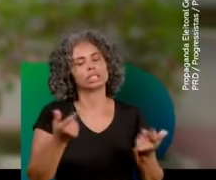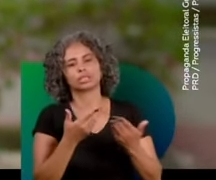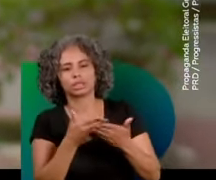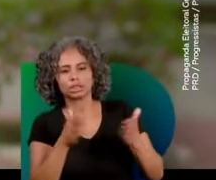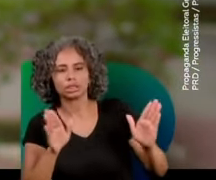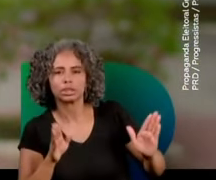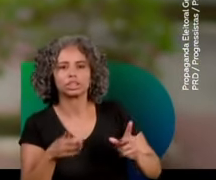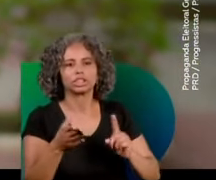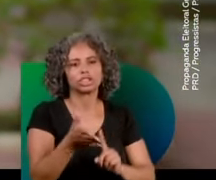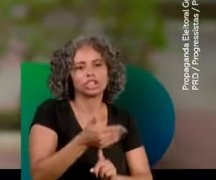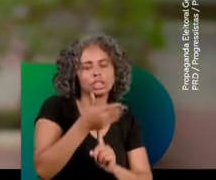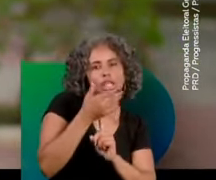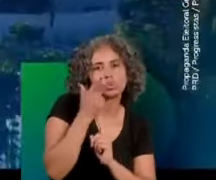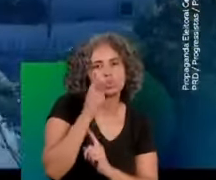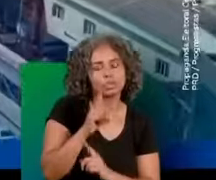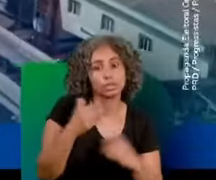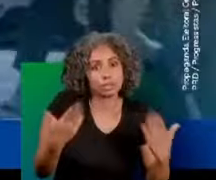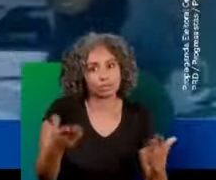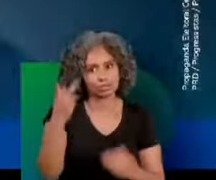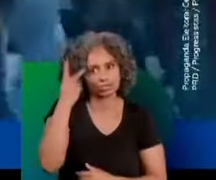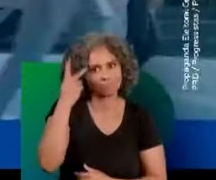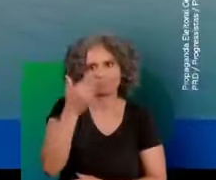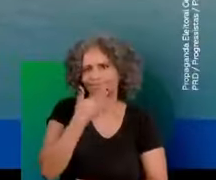para melhor, mas eu quero mais.